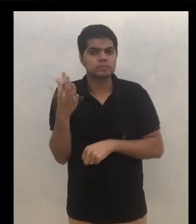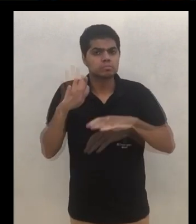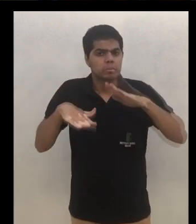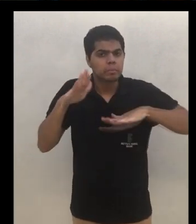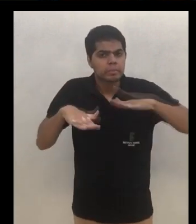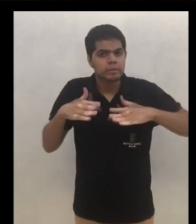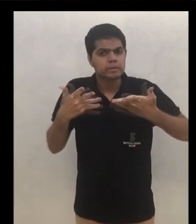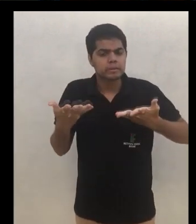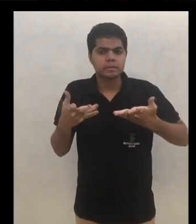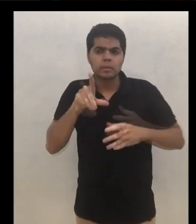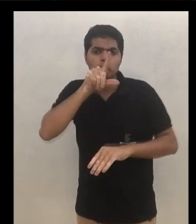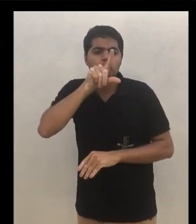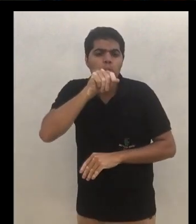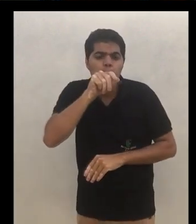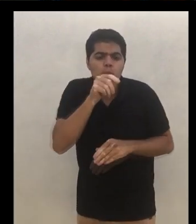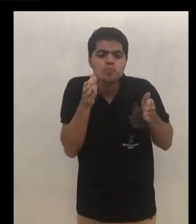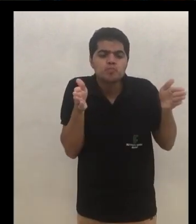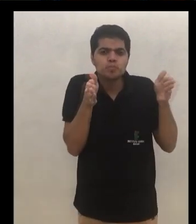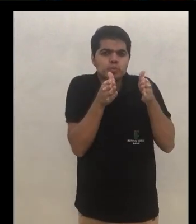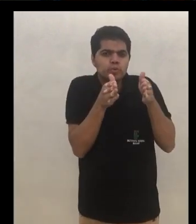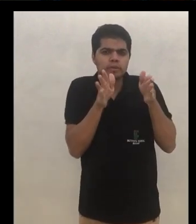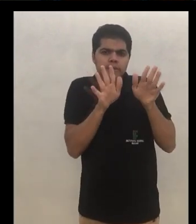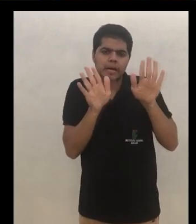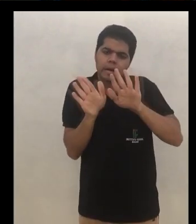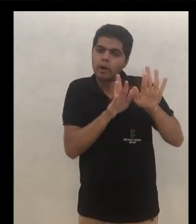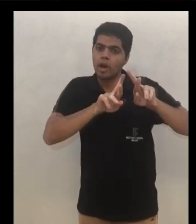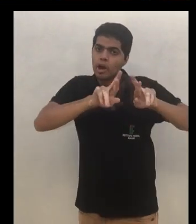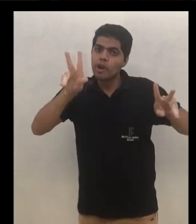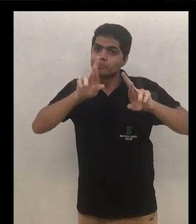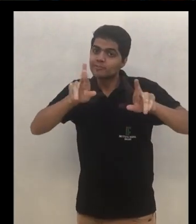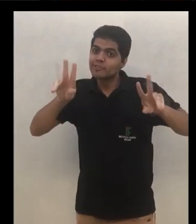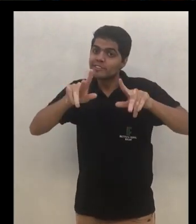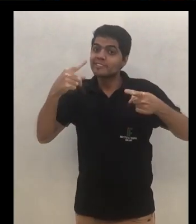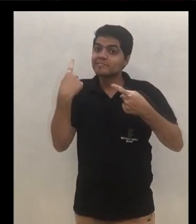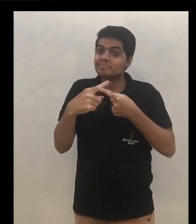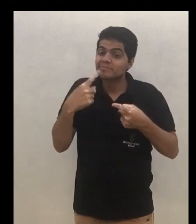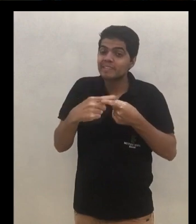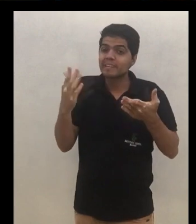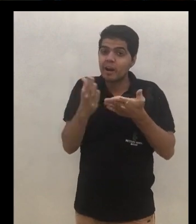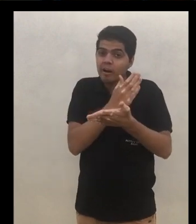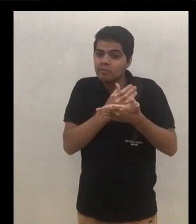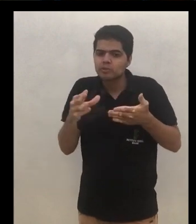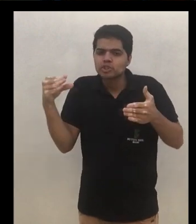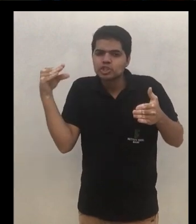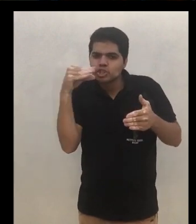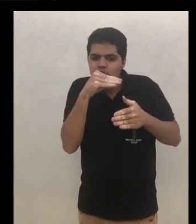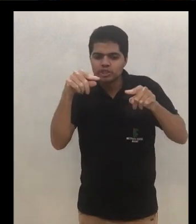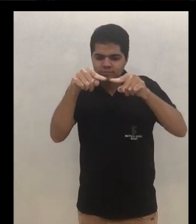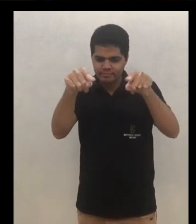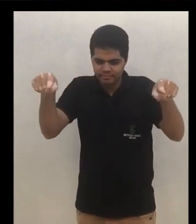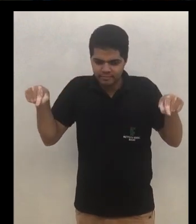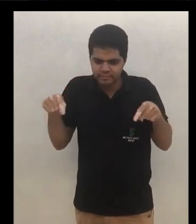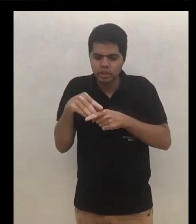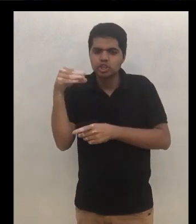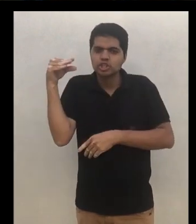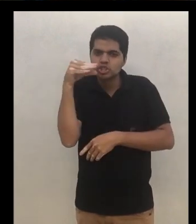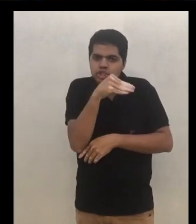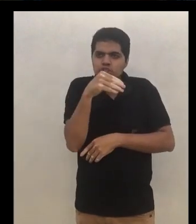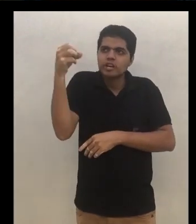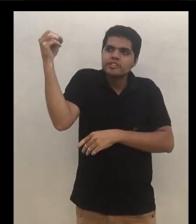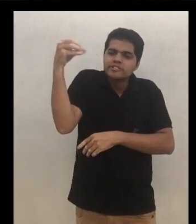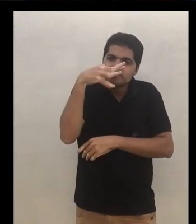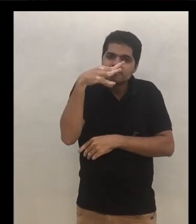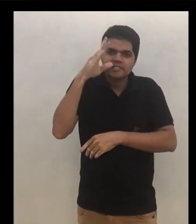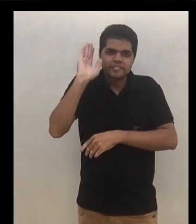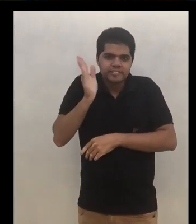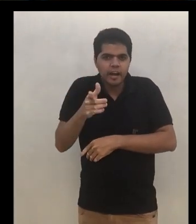se aplica, gente, para pintinhos, porque tem vários aquecedores que são com fonte de luz, certo? Então, os pintinhos,